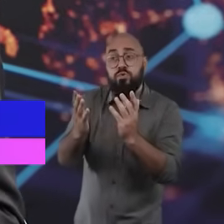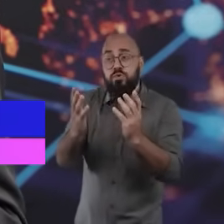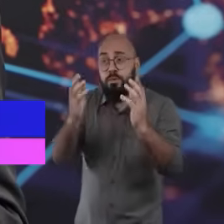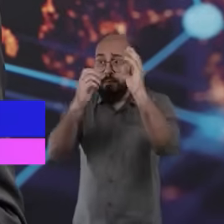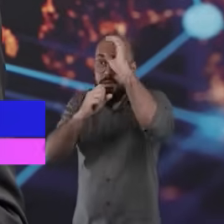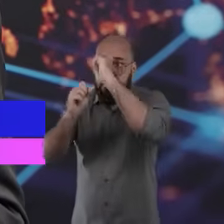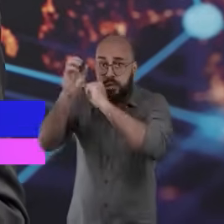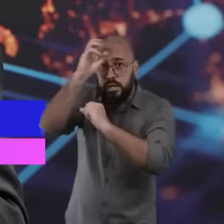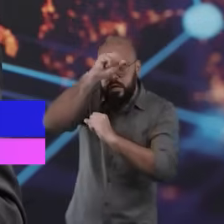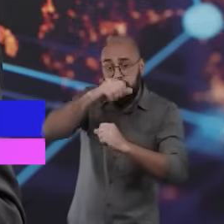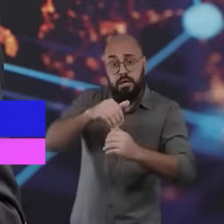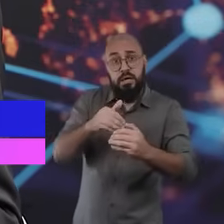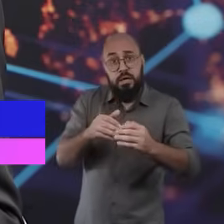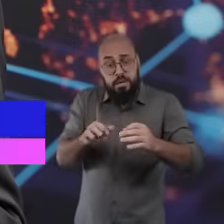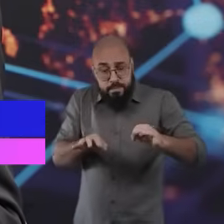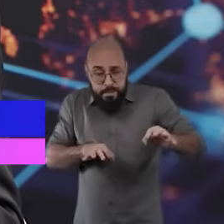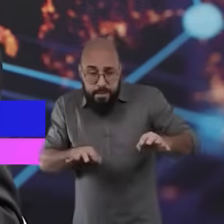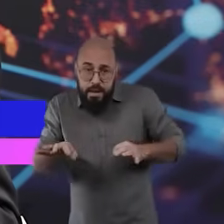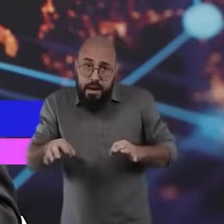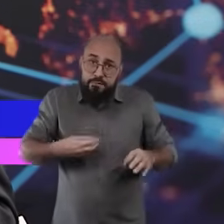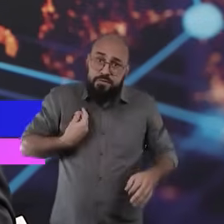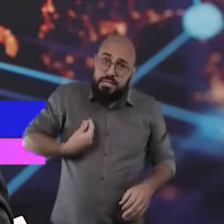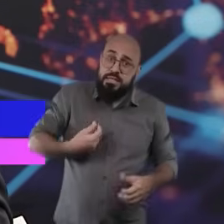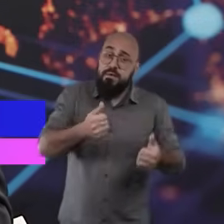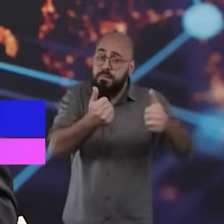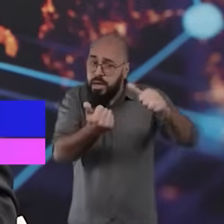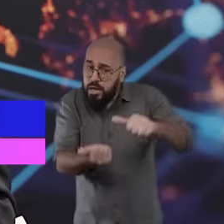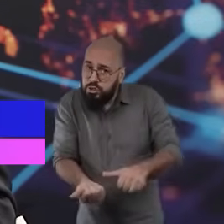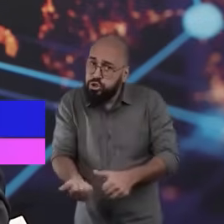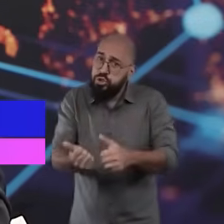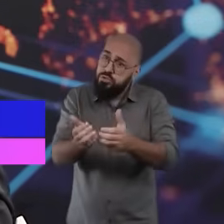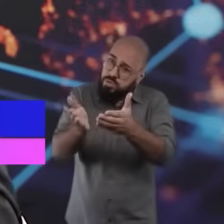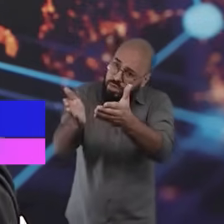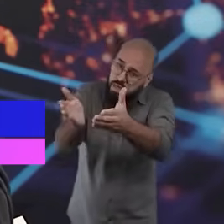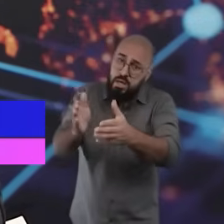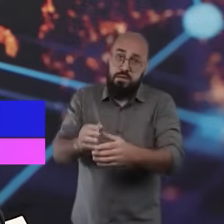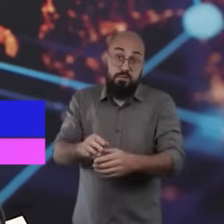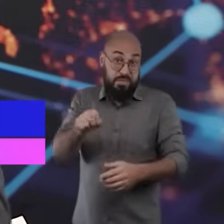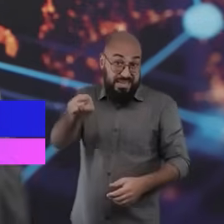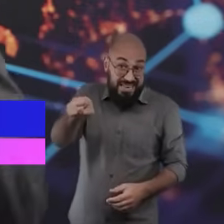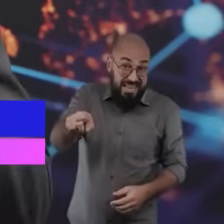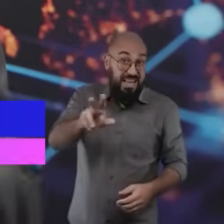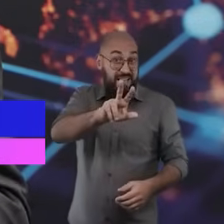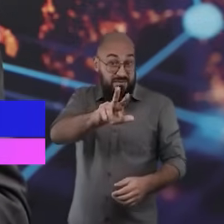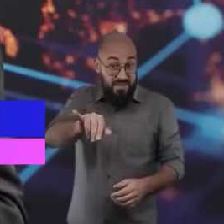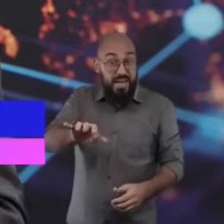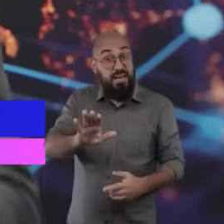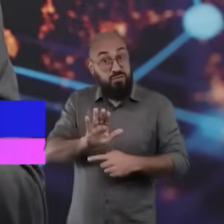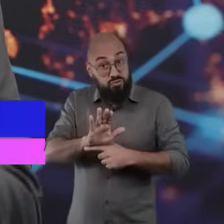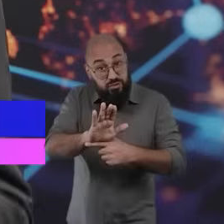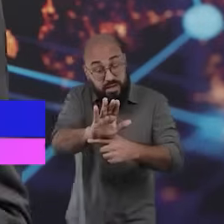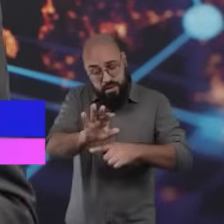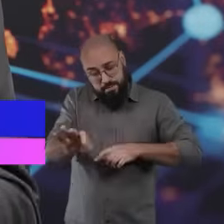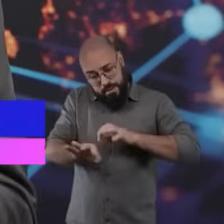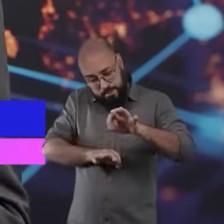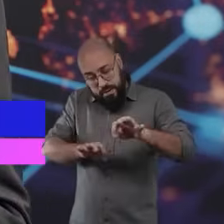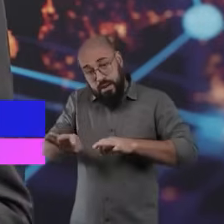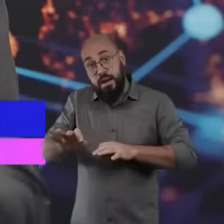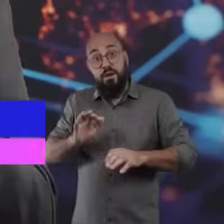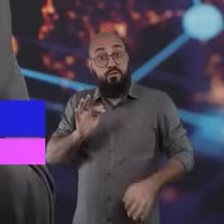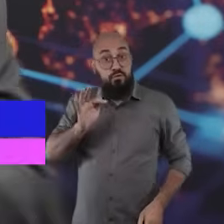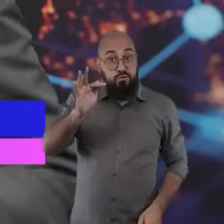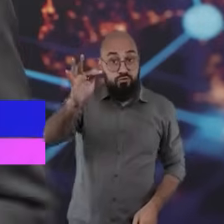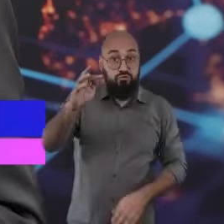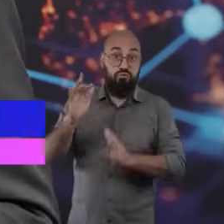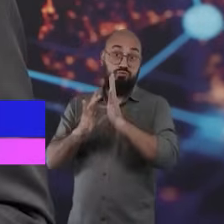batismo. E assim, pertencendo a uma comunidade de fé, você estará se preparando para o momento da